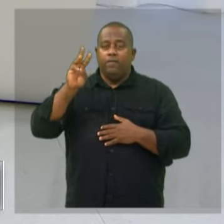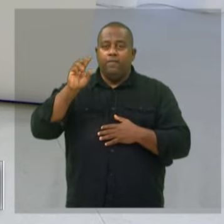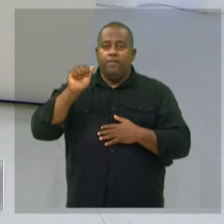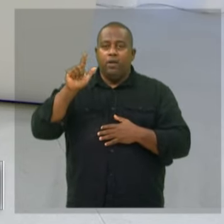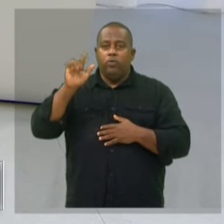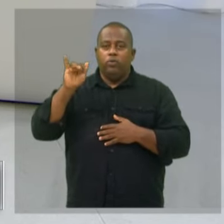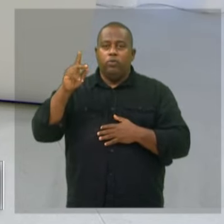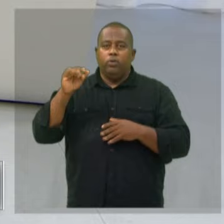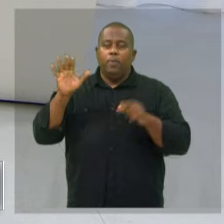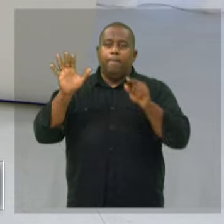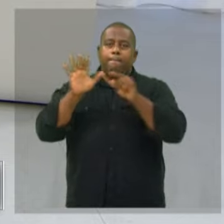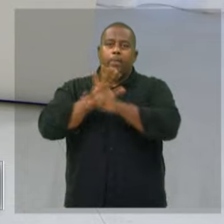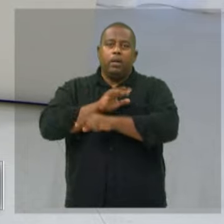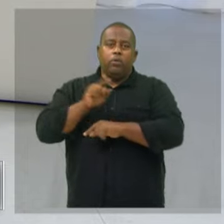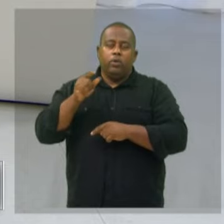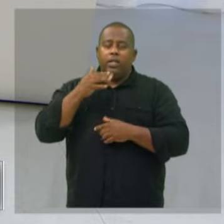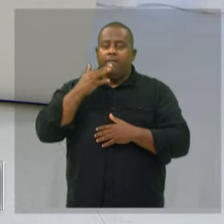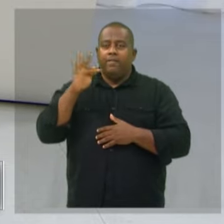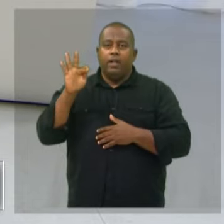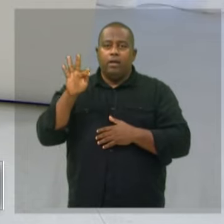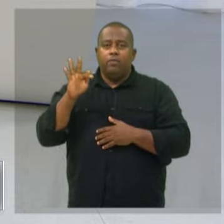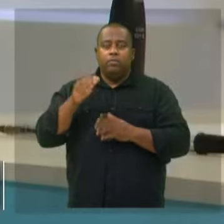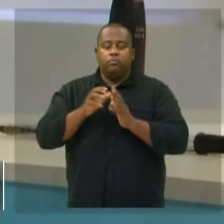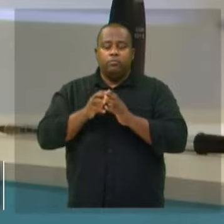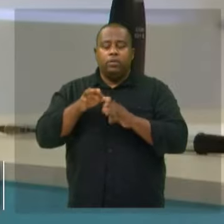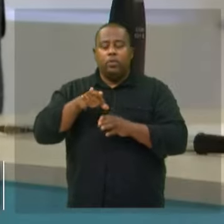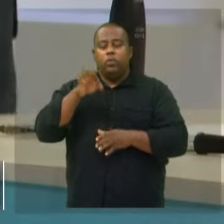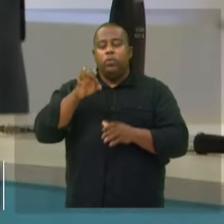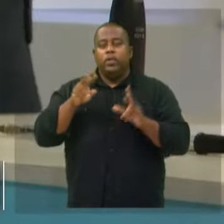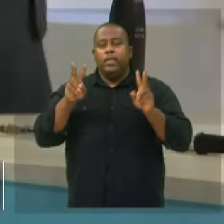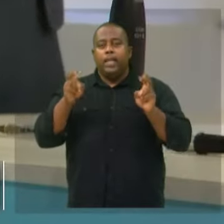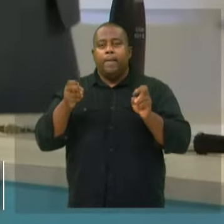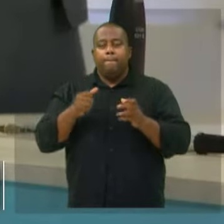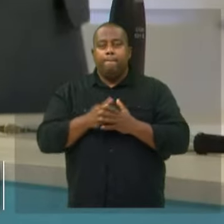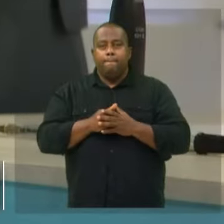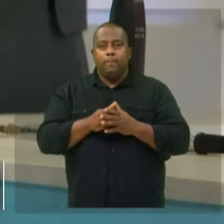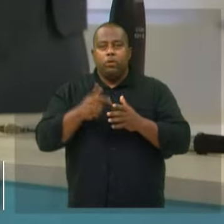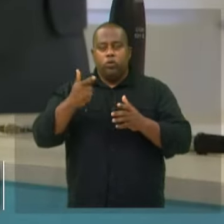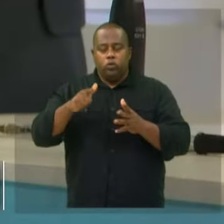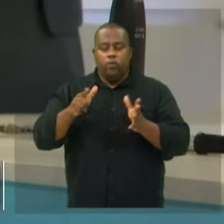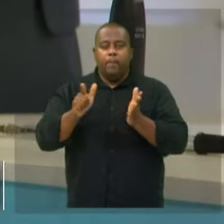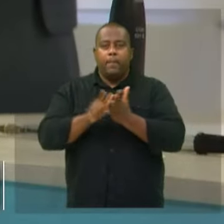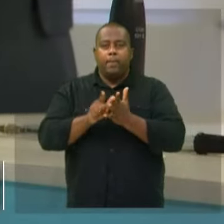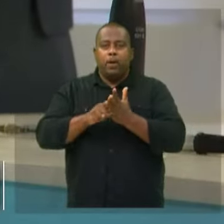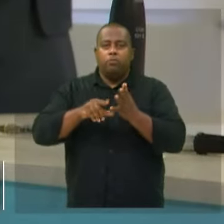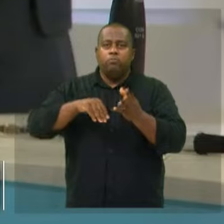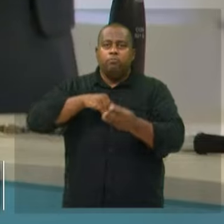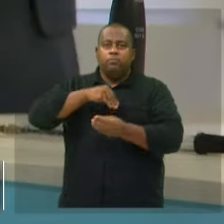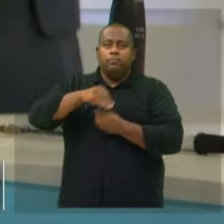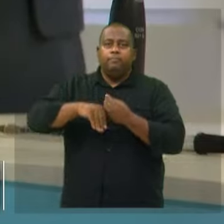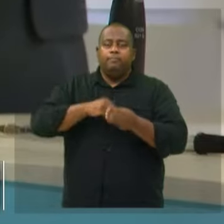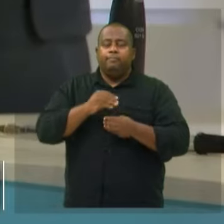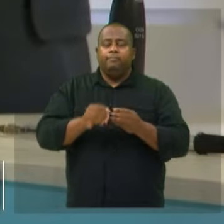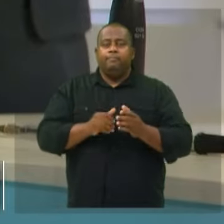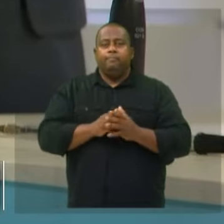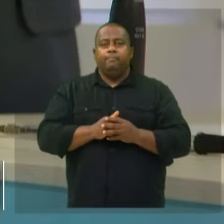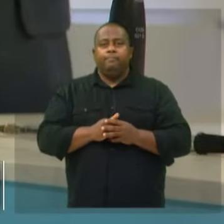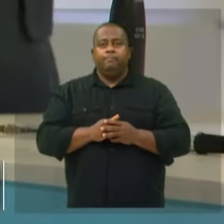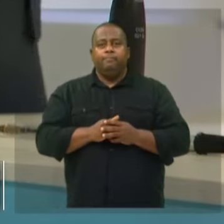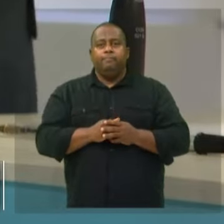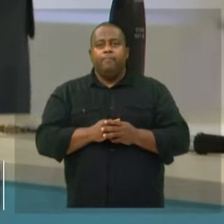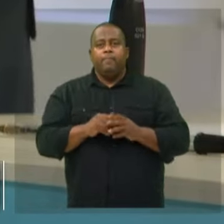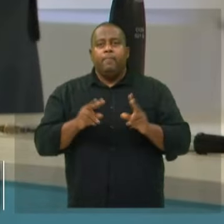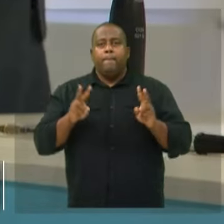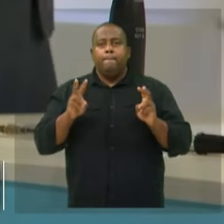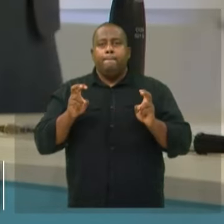Flávio e agora eu vou sortear o tema então mais uma vez embaralhando os papéis e o